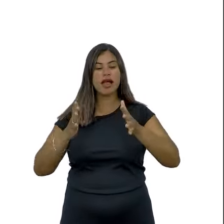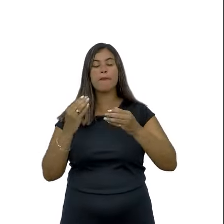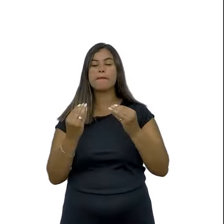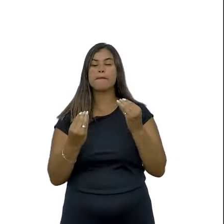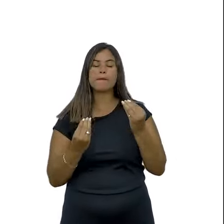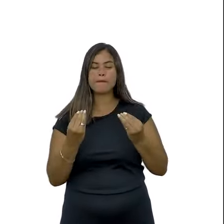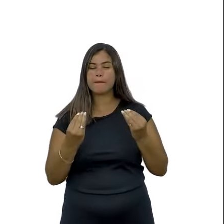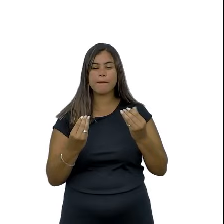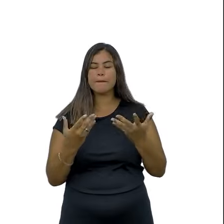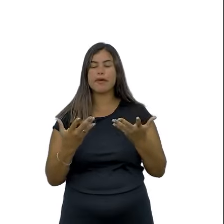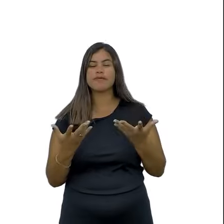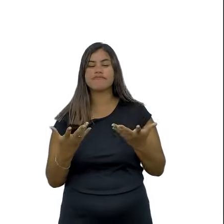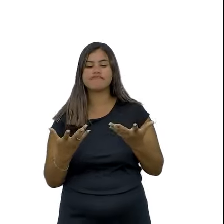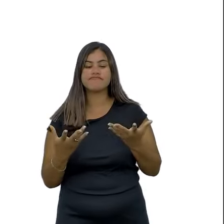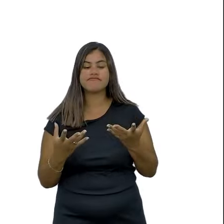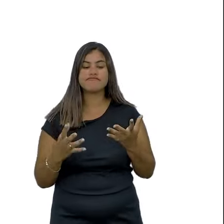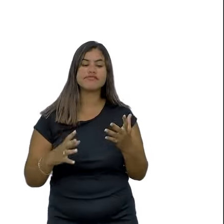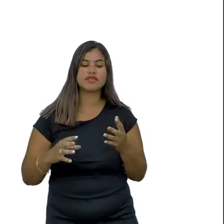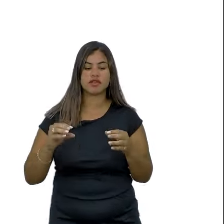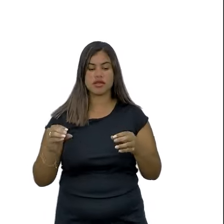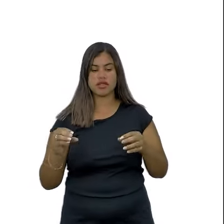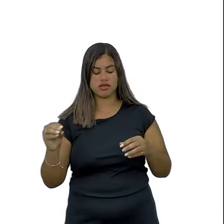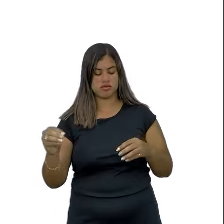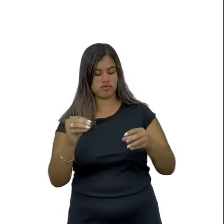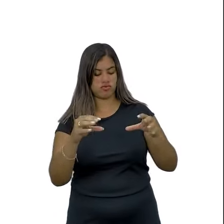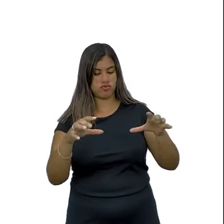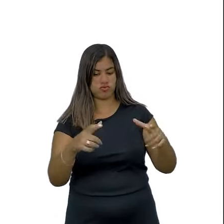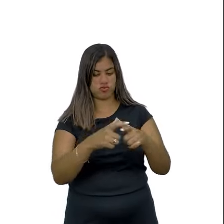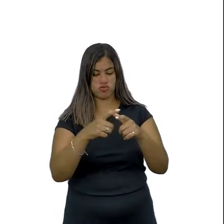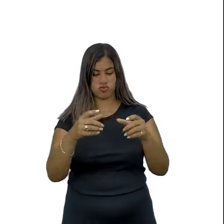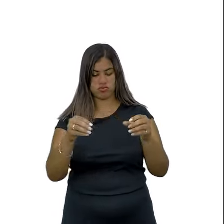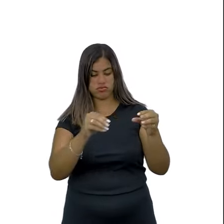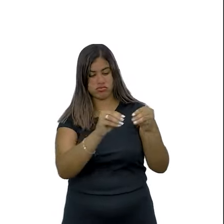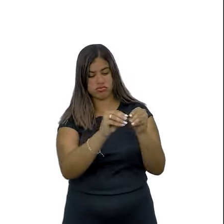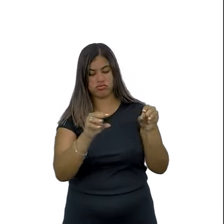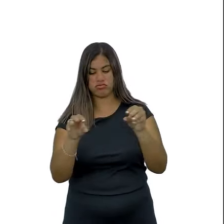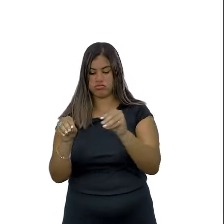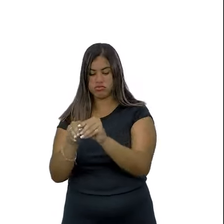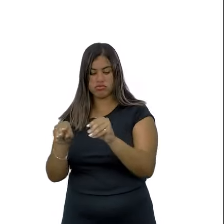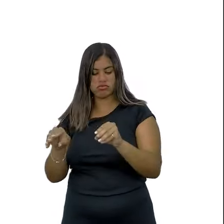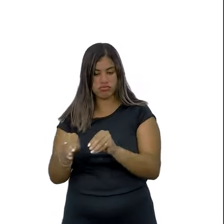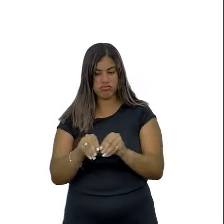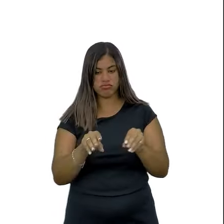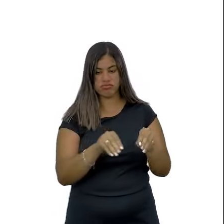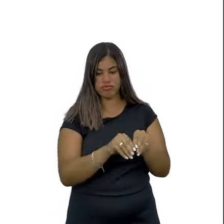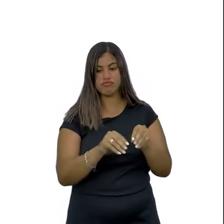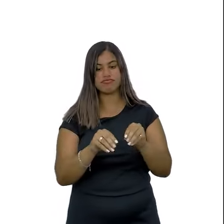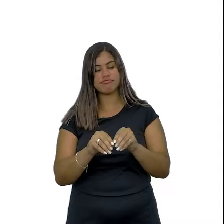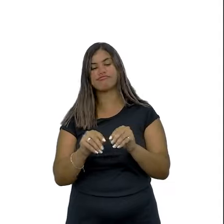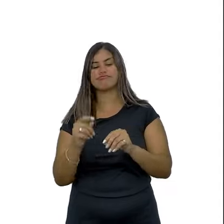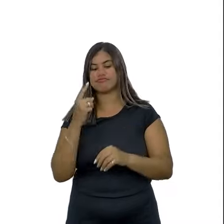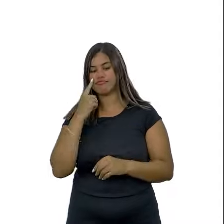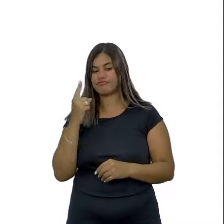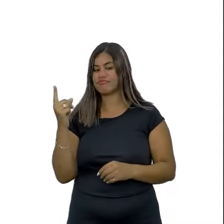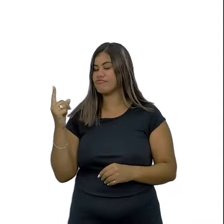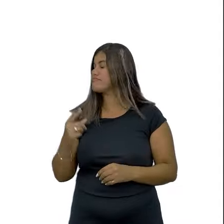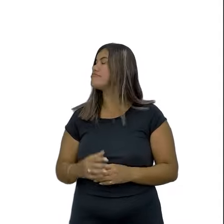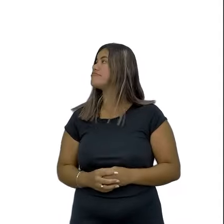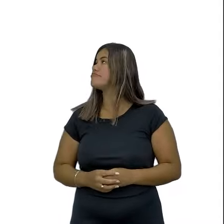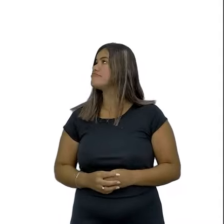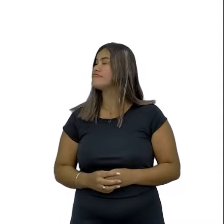possam fazer agrupamentos para facilitar a contagem. Então, antes de iniciar a atividade em